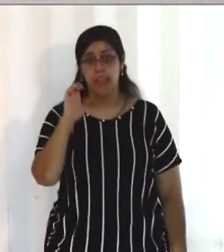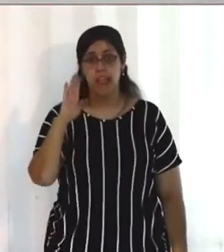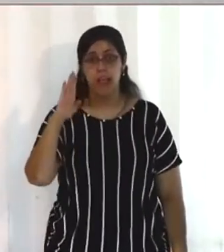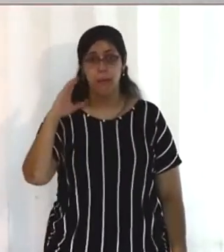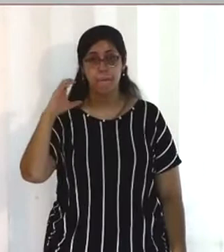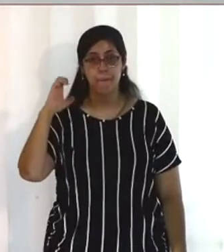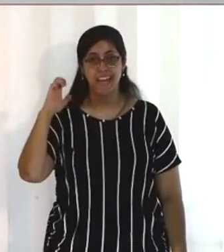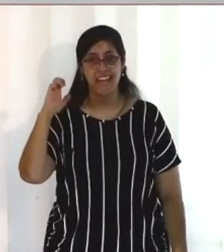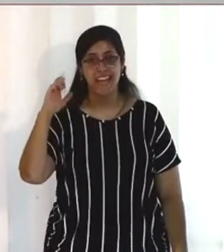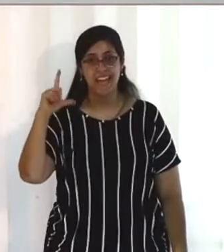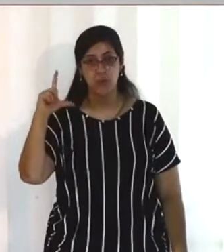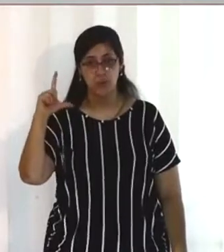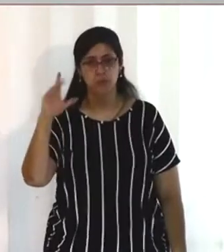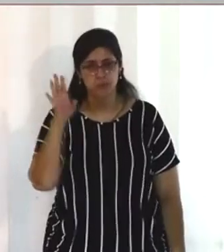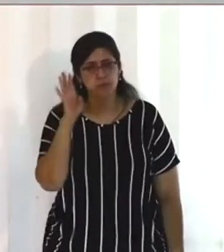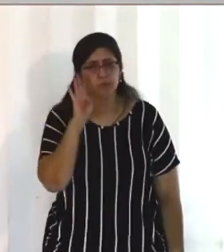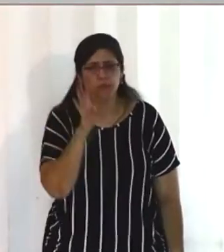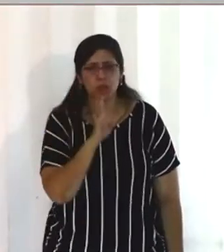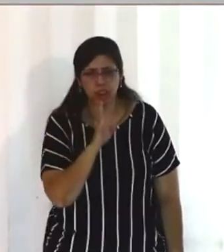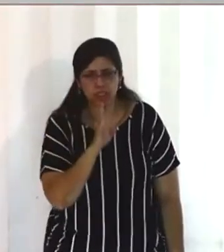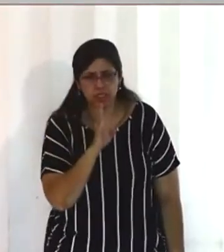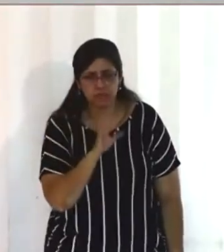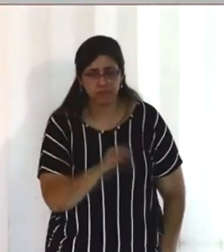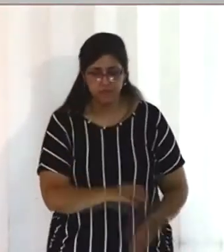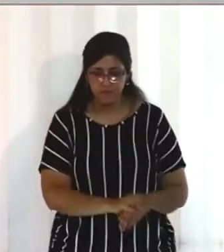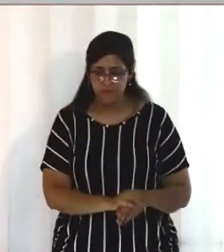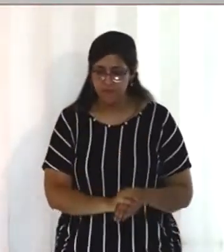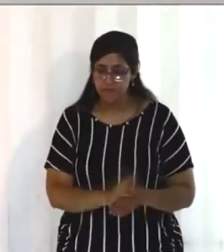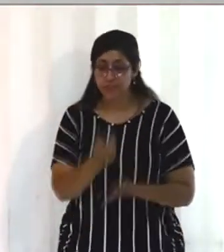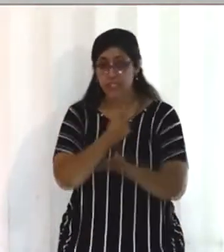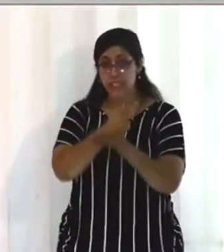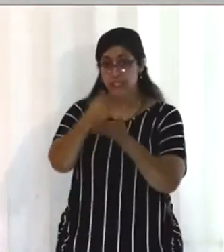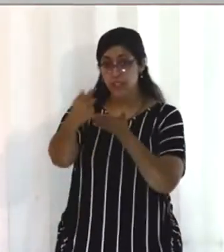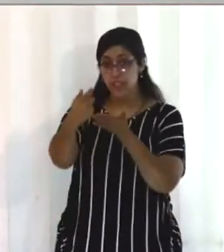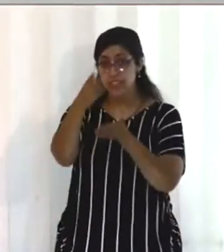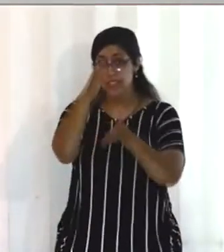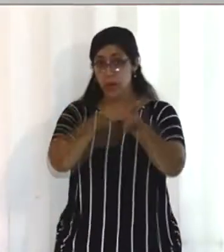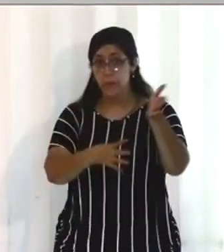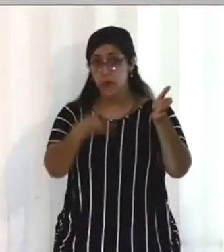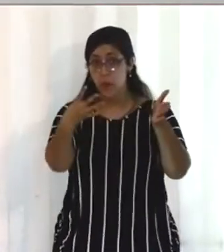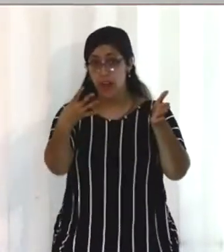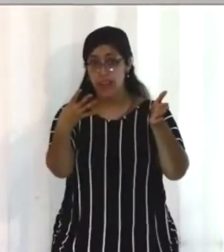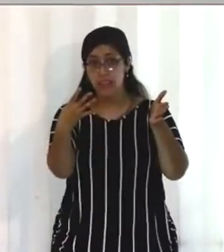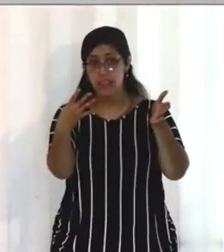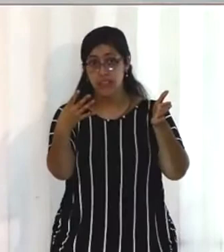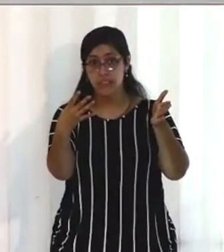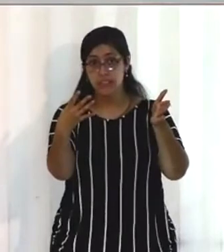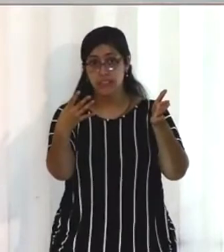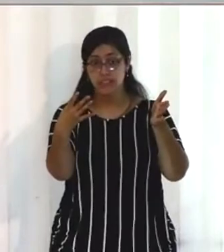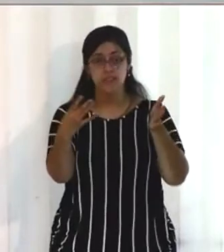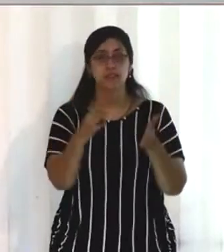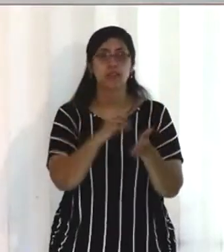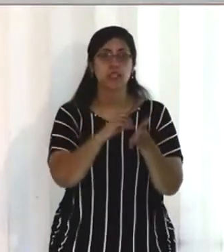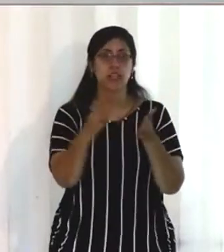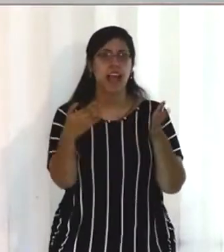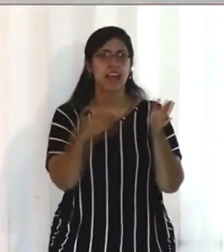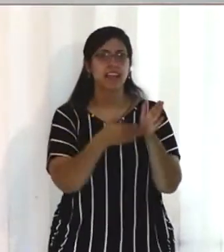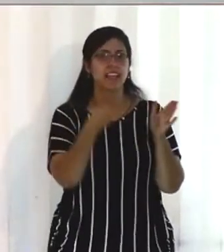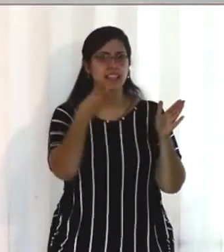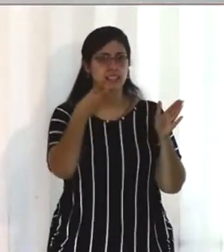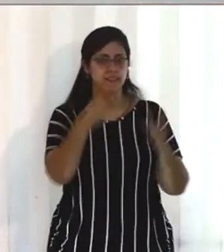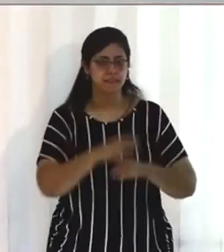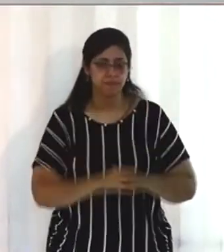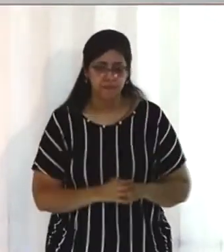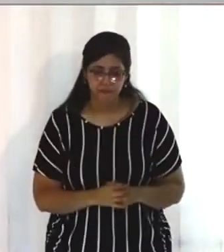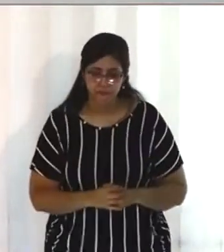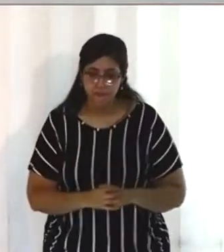a história de Abel está narrada em Gênesis capítulo 4, dos versículos 3 a 10. Abel pode